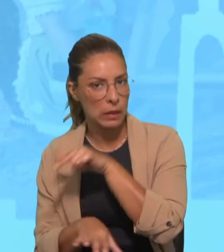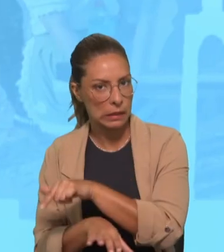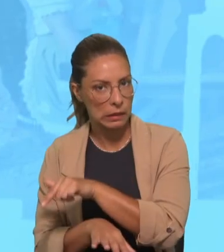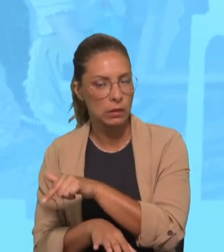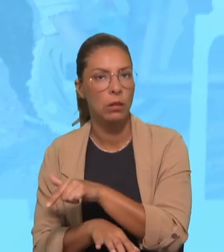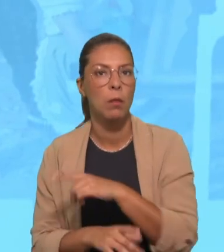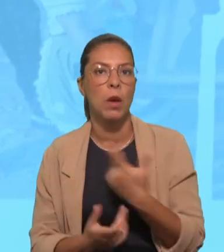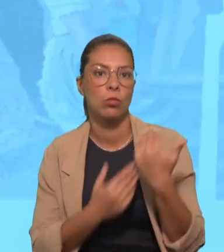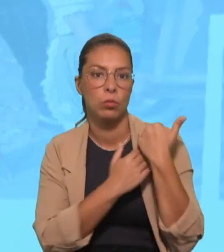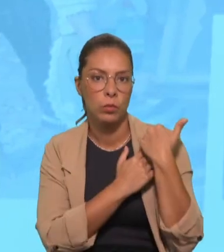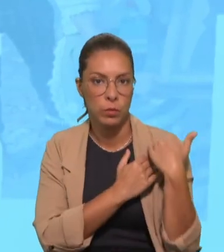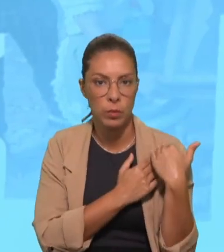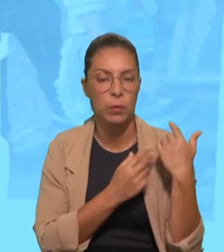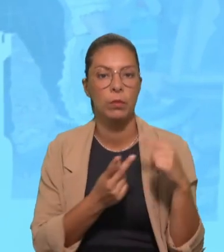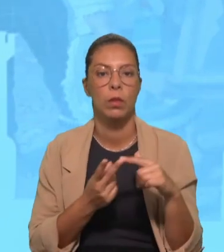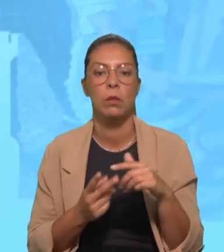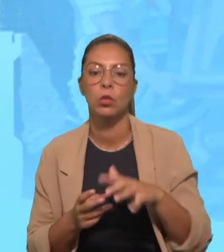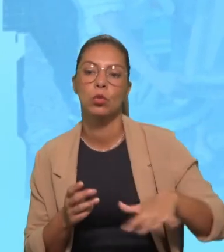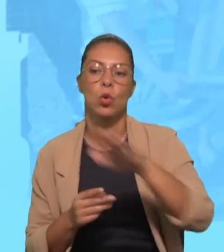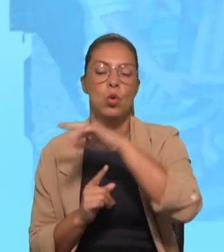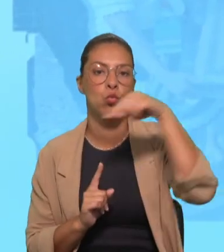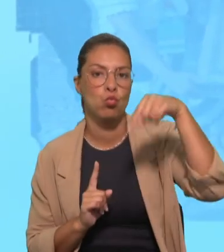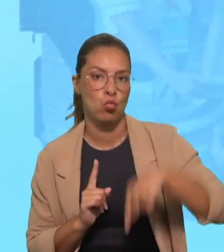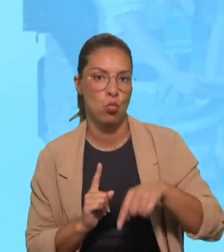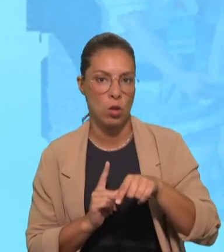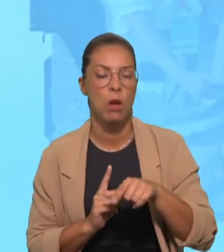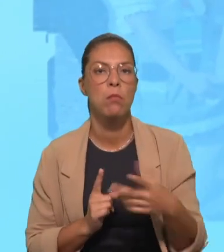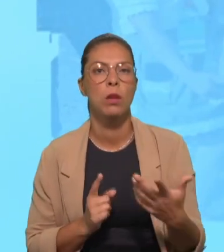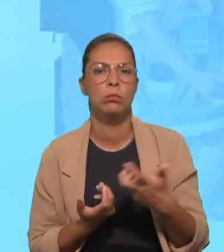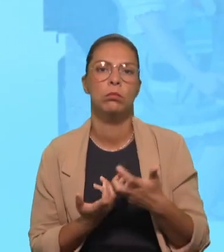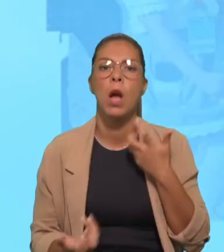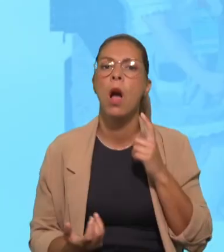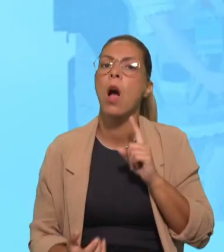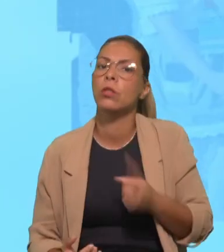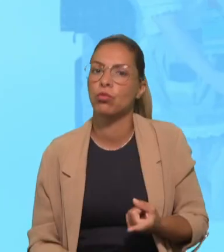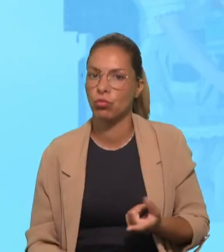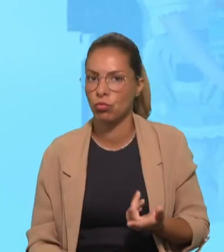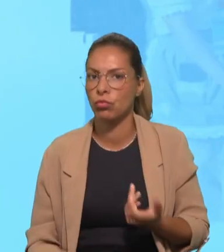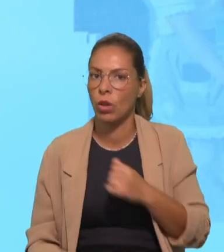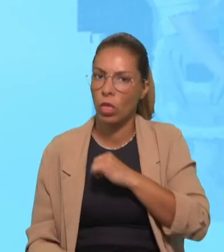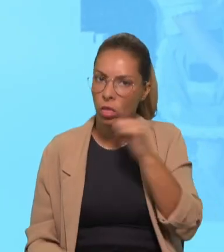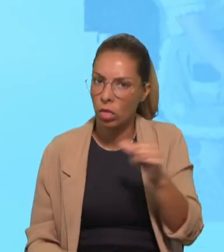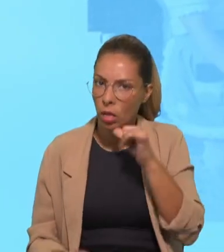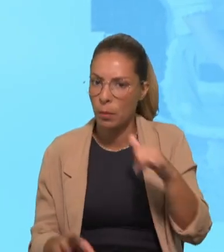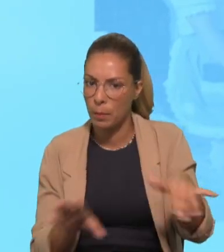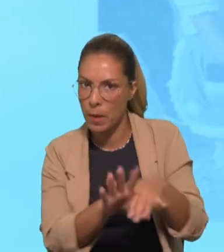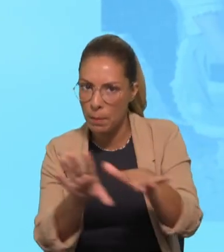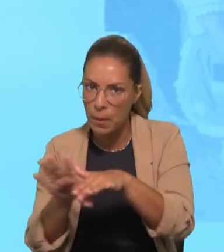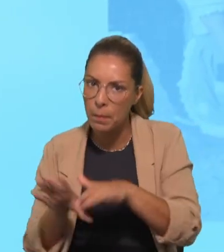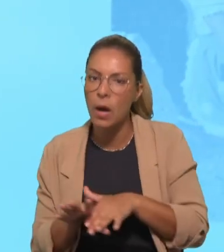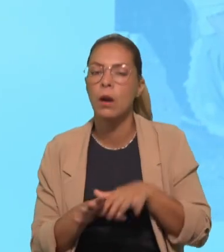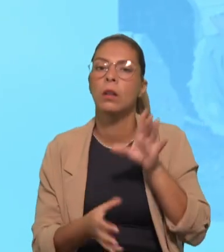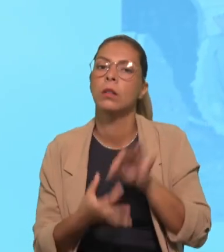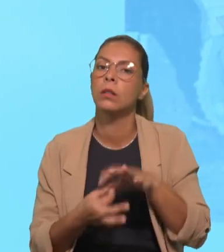enquanto responsável da região sul dos Jovens Sem Fronteiras, que impacto é que percebe nos jovens que participam e que de alguma forma também